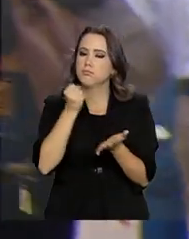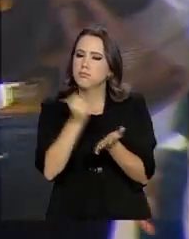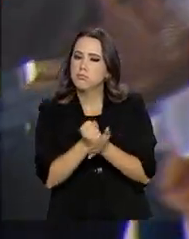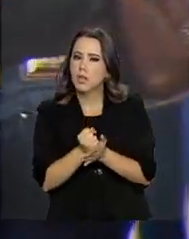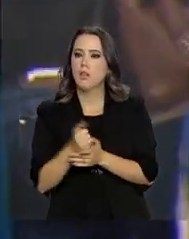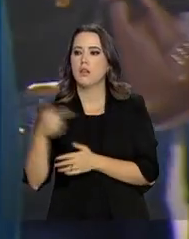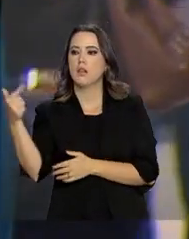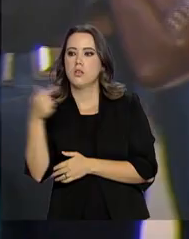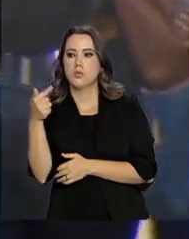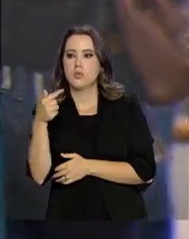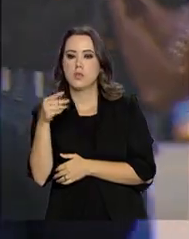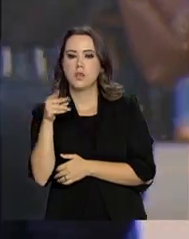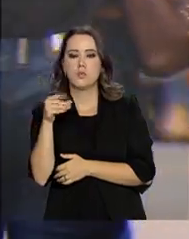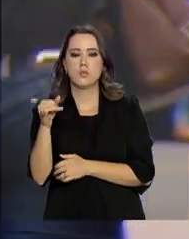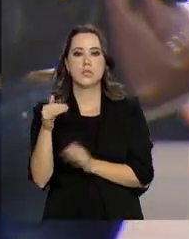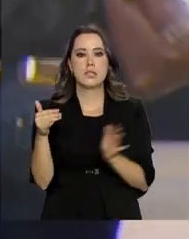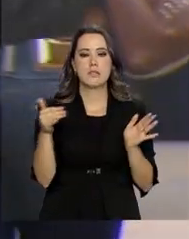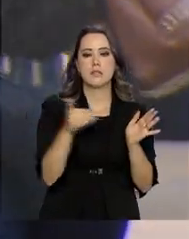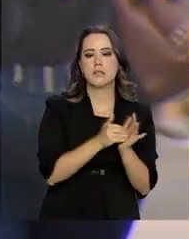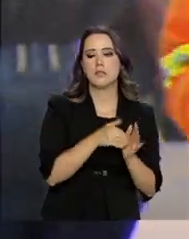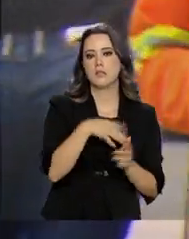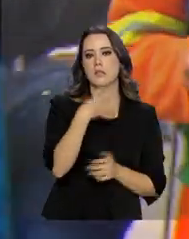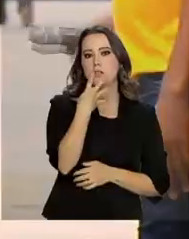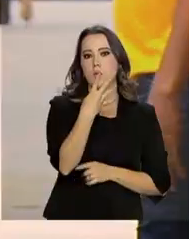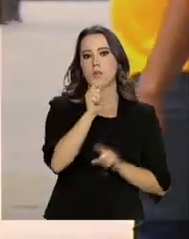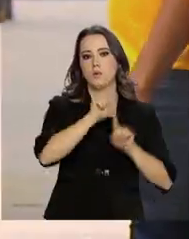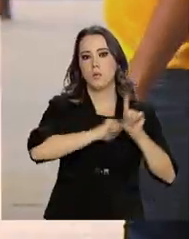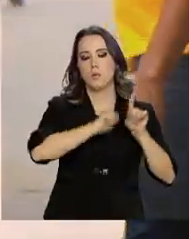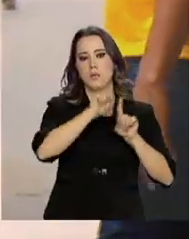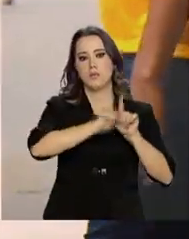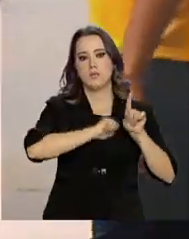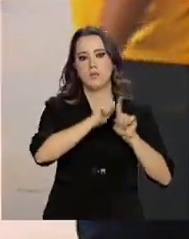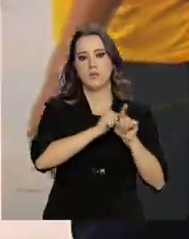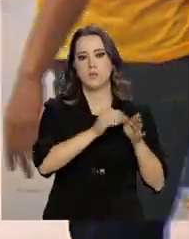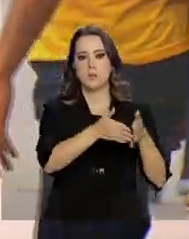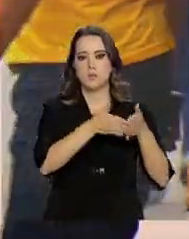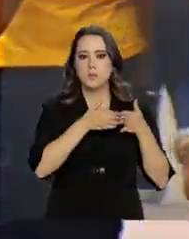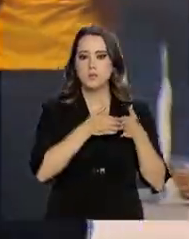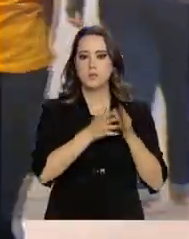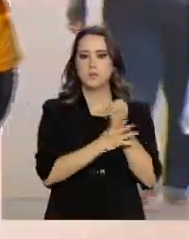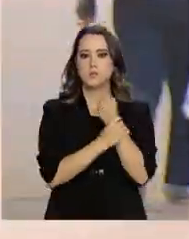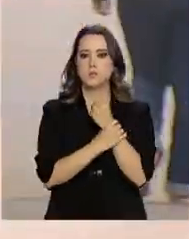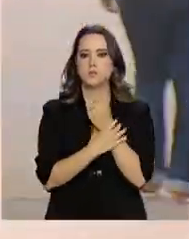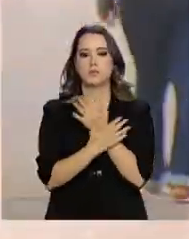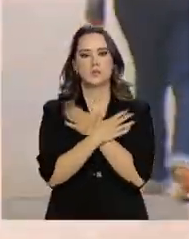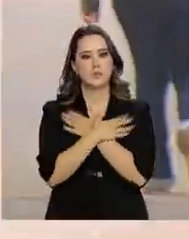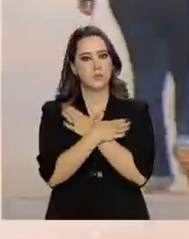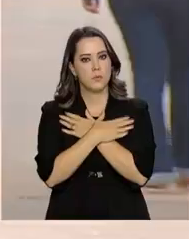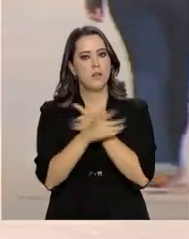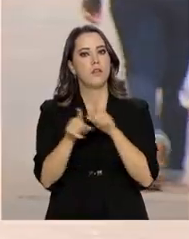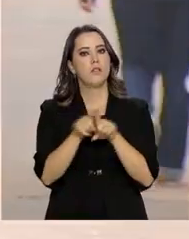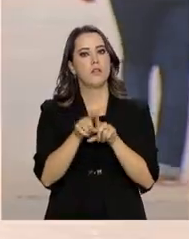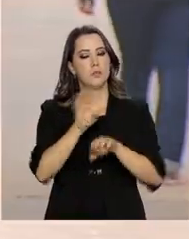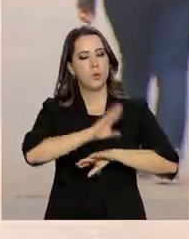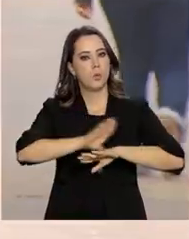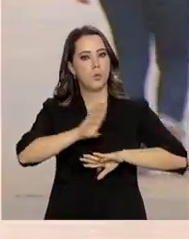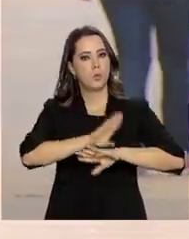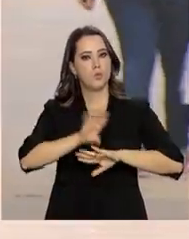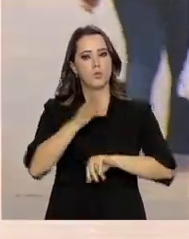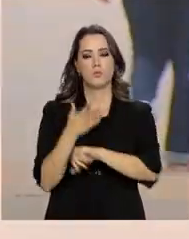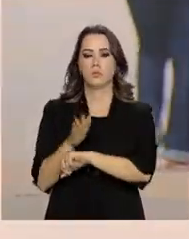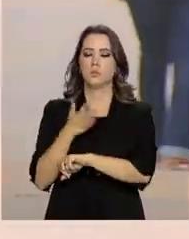sétimo dia após a demissão até quatro meses para pedir o seguro e ele conta ainda com cursos de qualificação